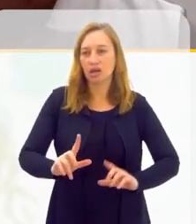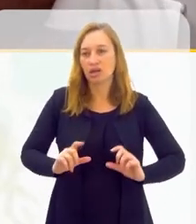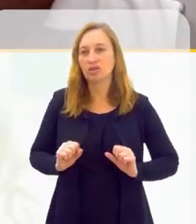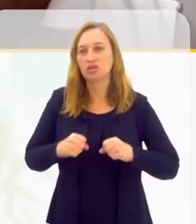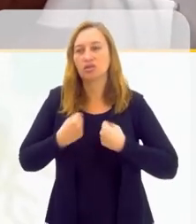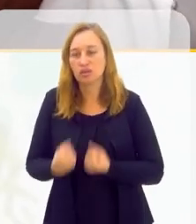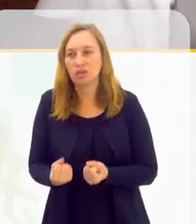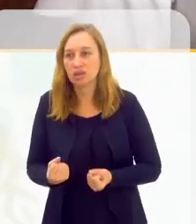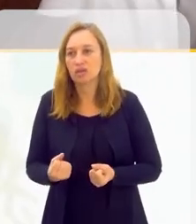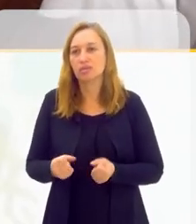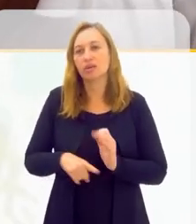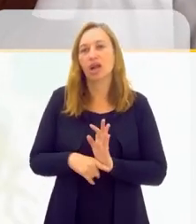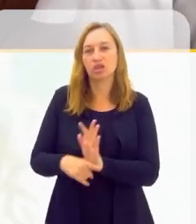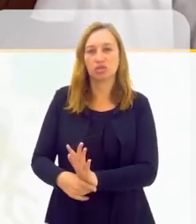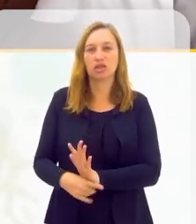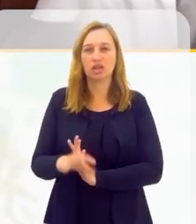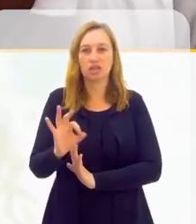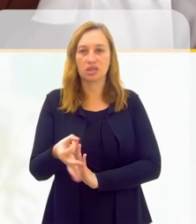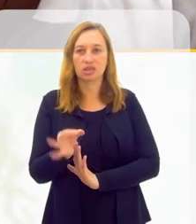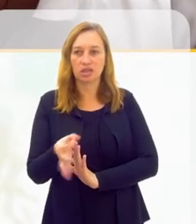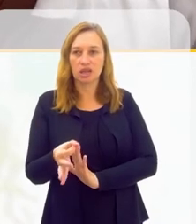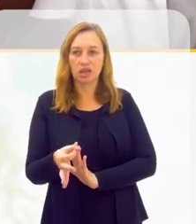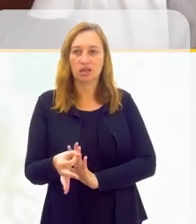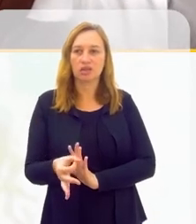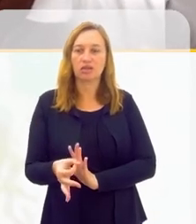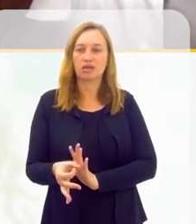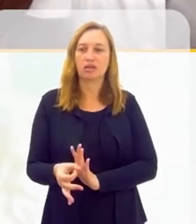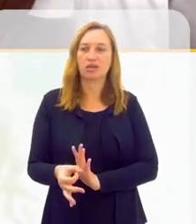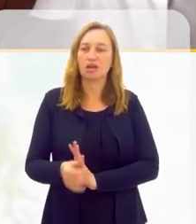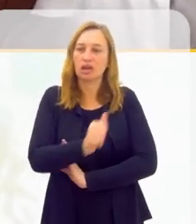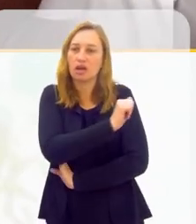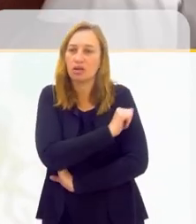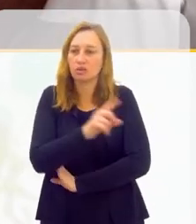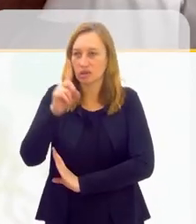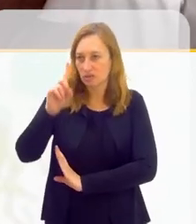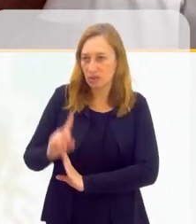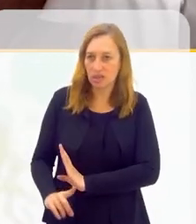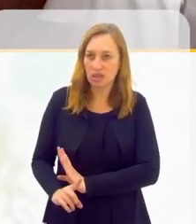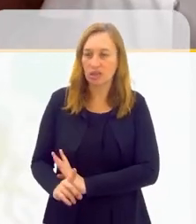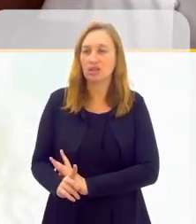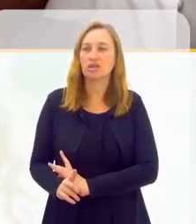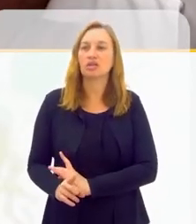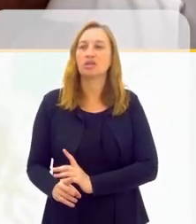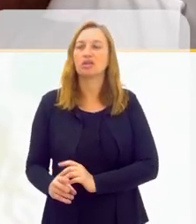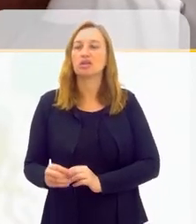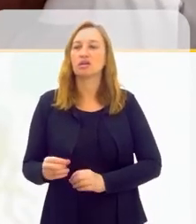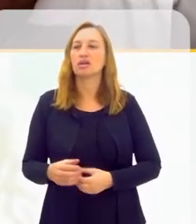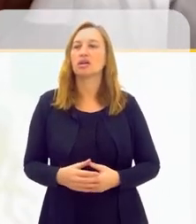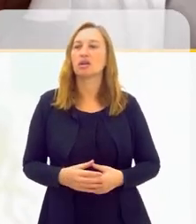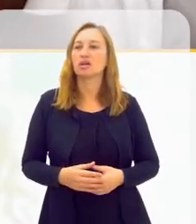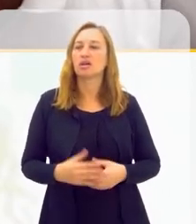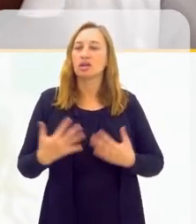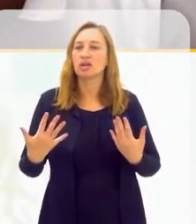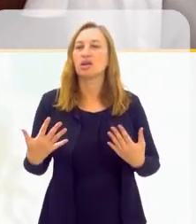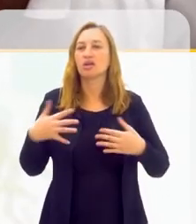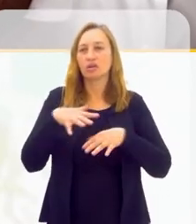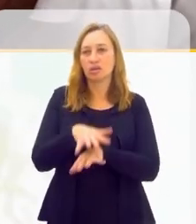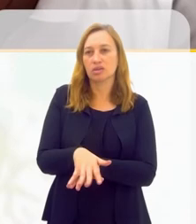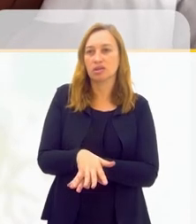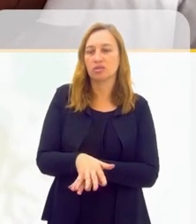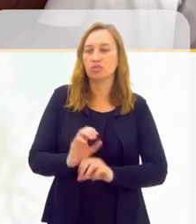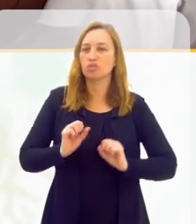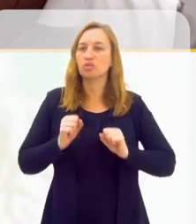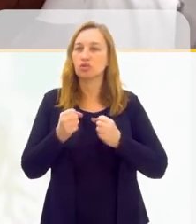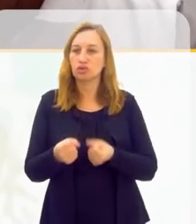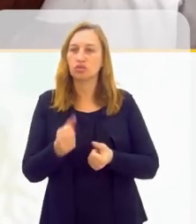melhor diariamente para ajudar cada atleta, para ajudar cada equipa, e portanto ficarem com a semente da inclusão